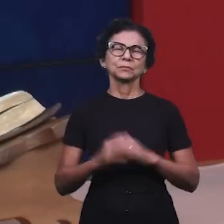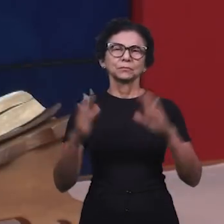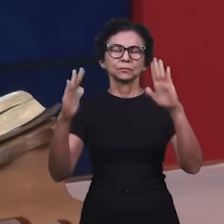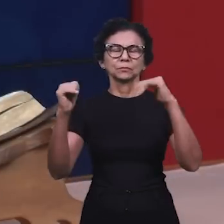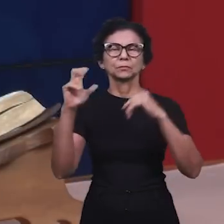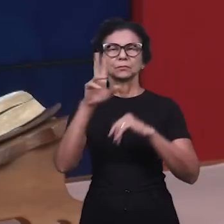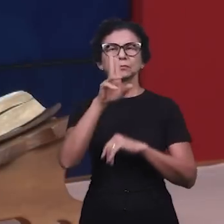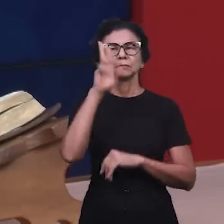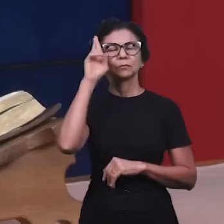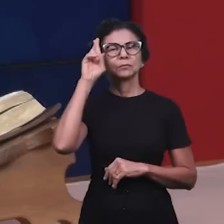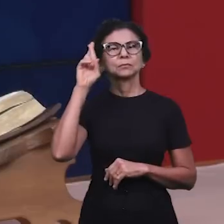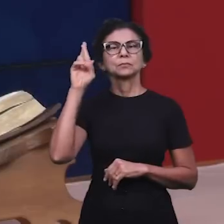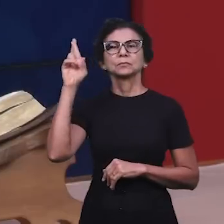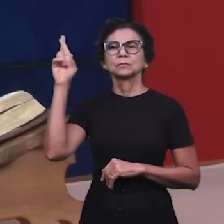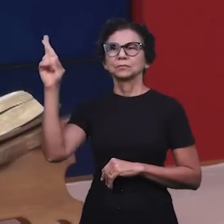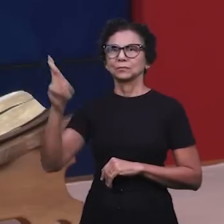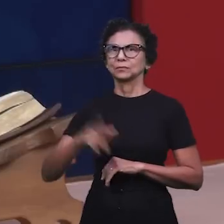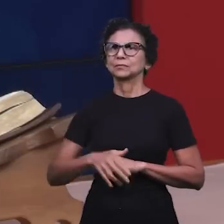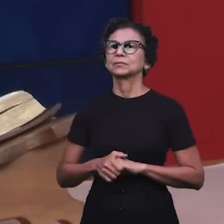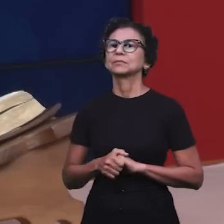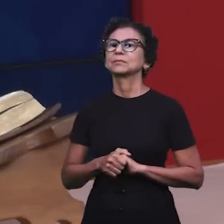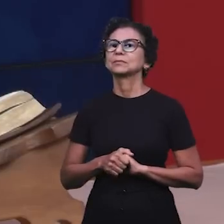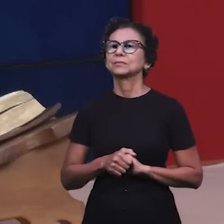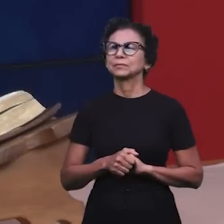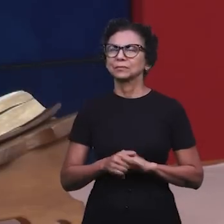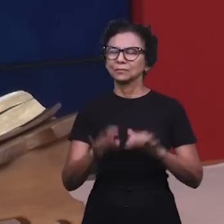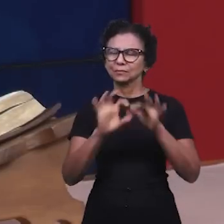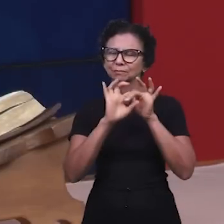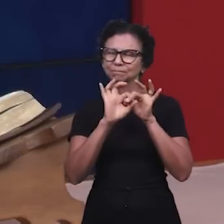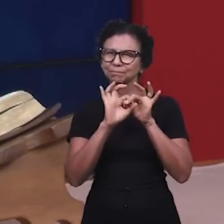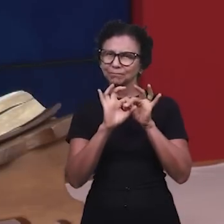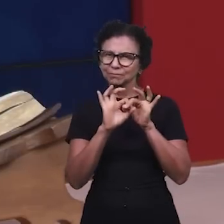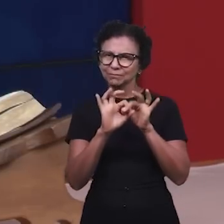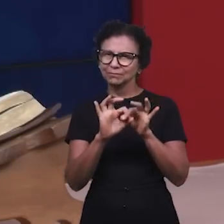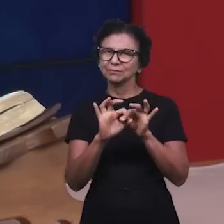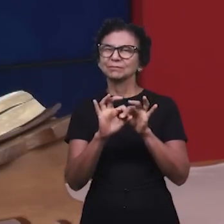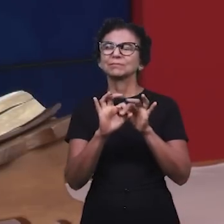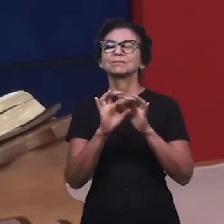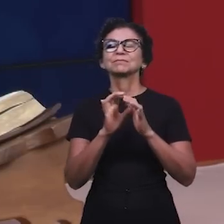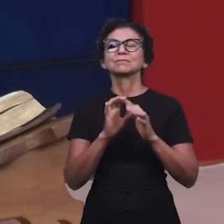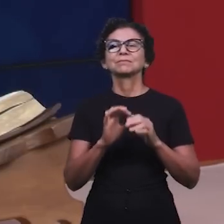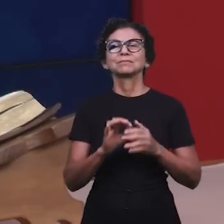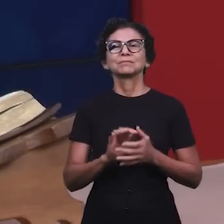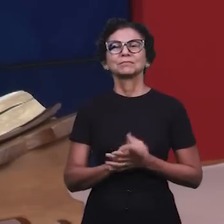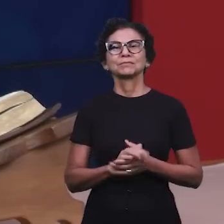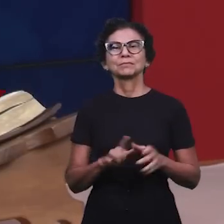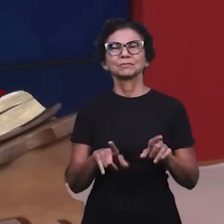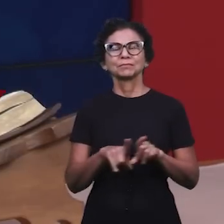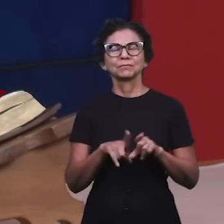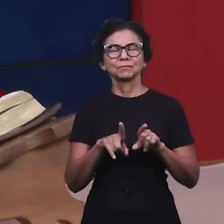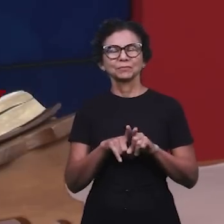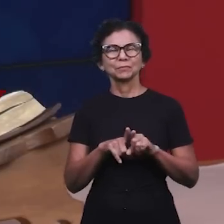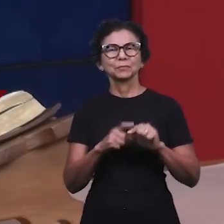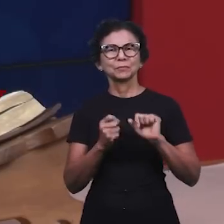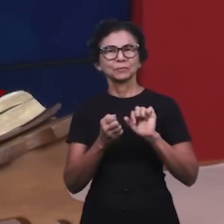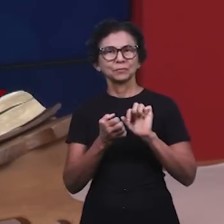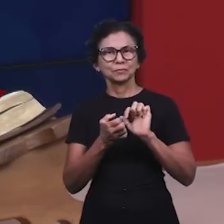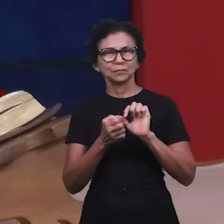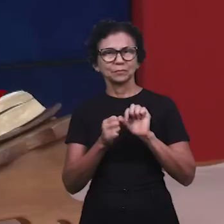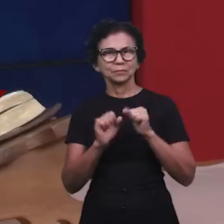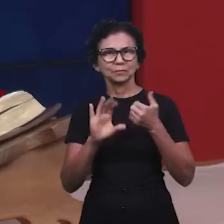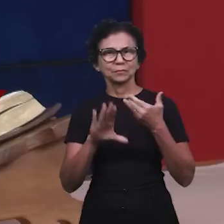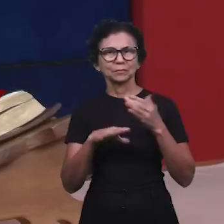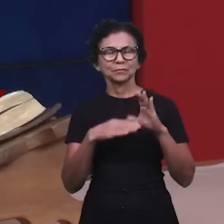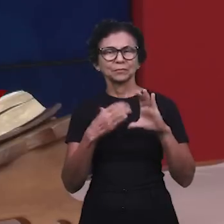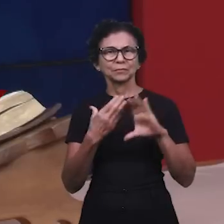Louvado seja o nome do Senhor, aperfeiçoamos a nossa comunhão com o louvor de clamor. Estaremos agora cantando mais um hino